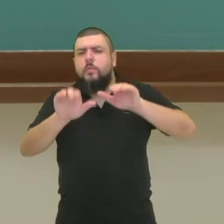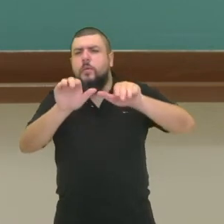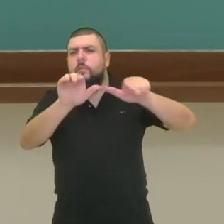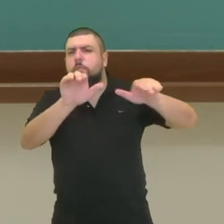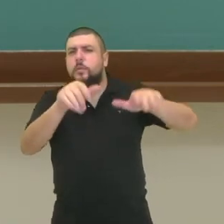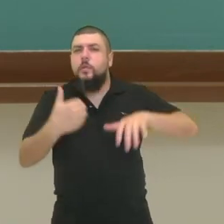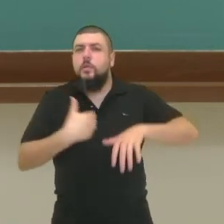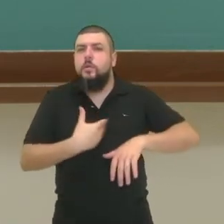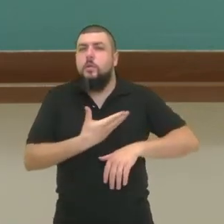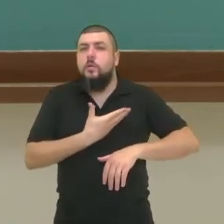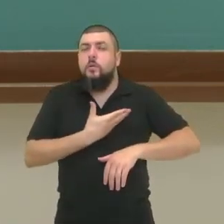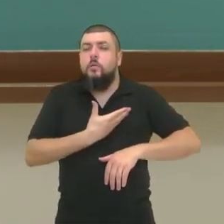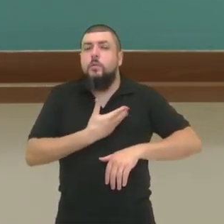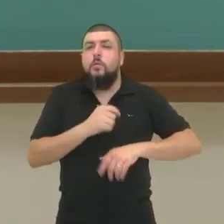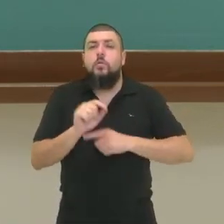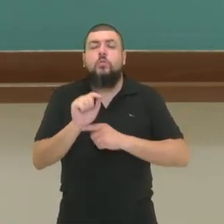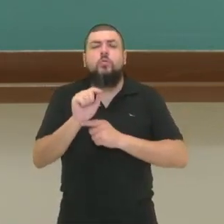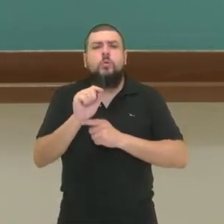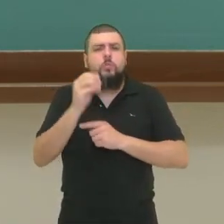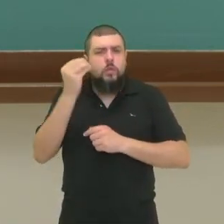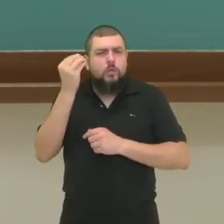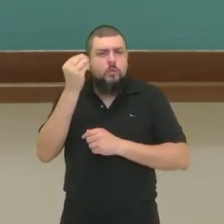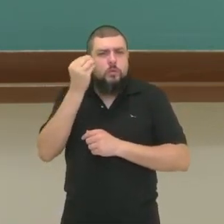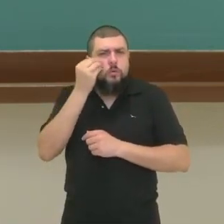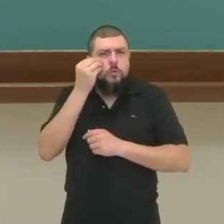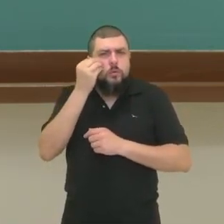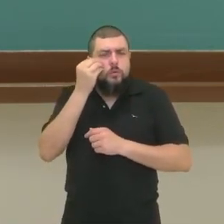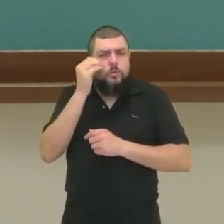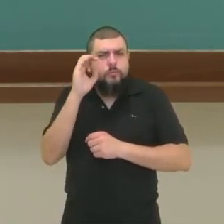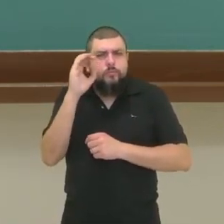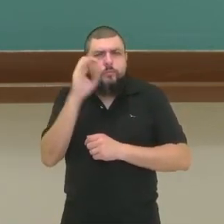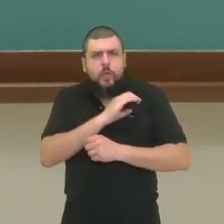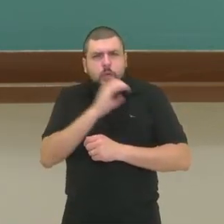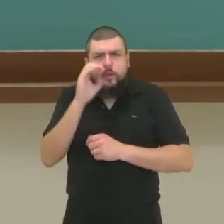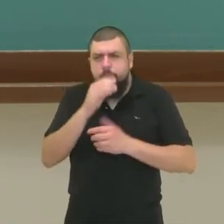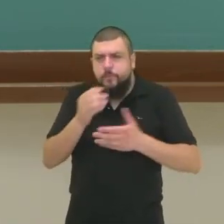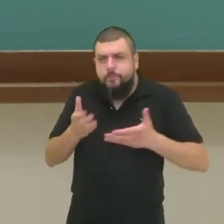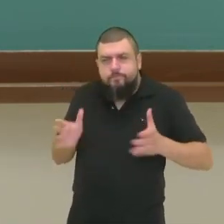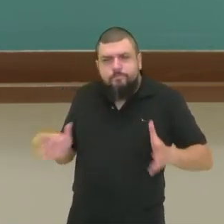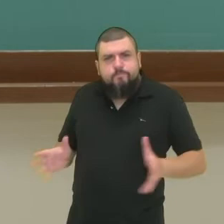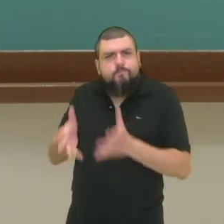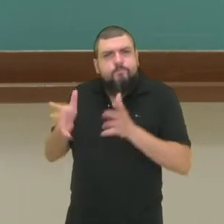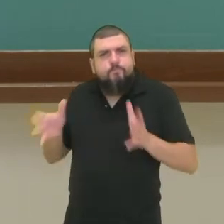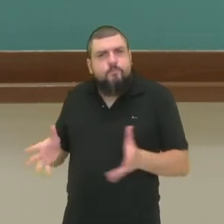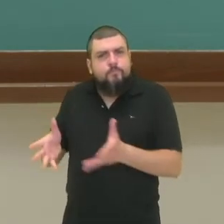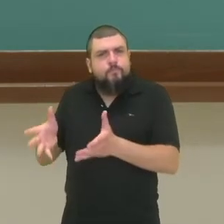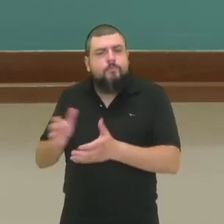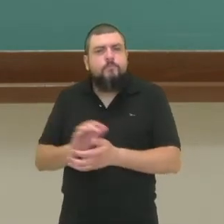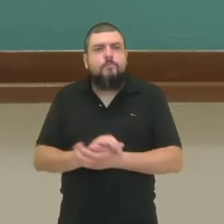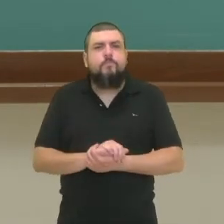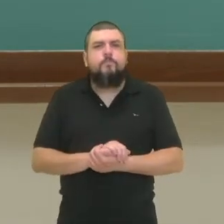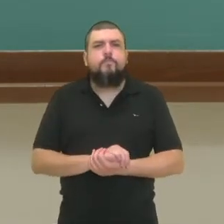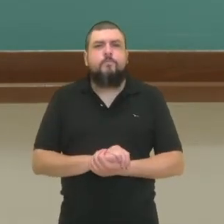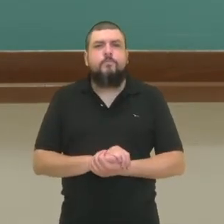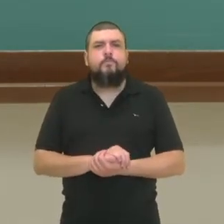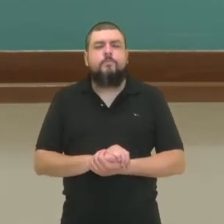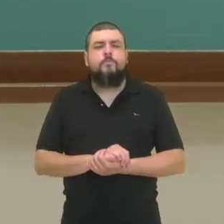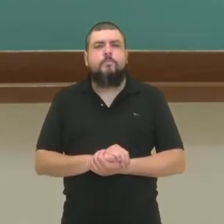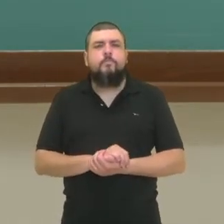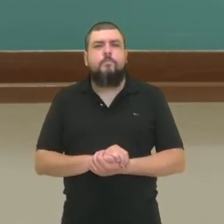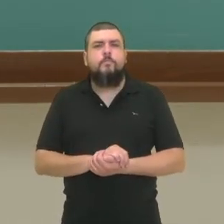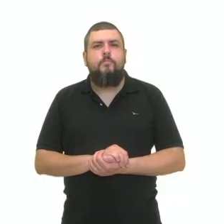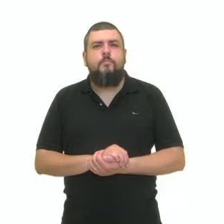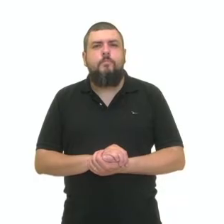alguém, para engrossar o caldo desse pessoal que gosta de ajudar, né? Você